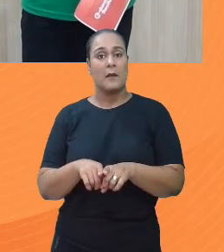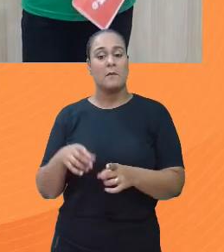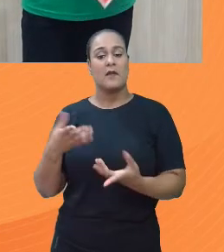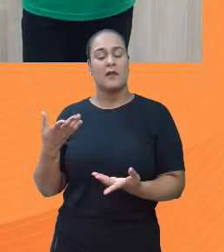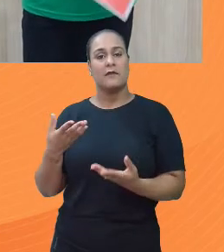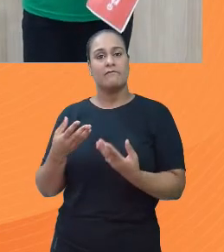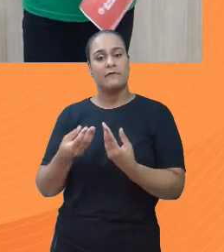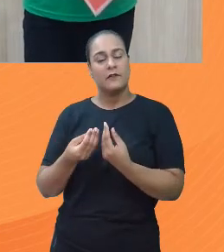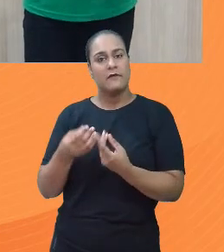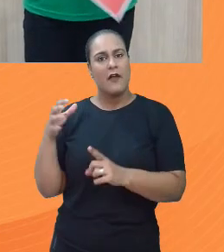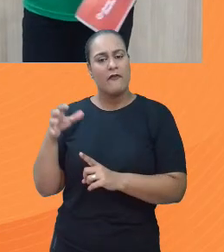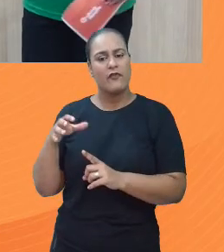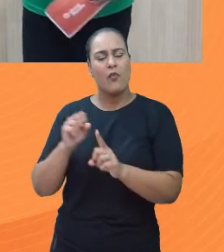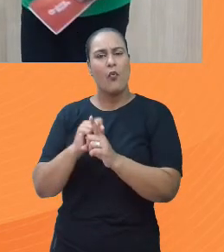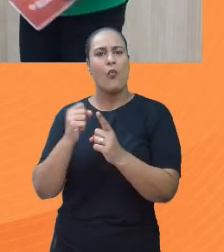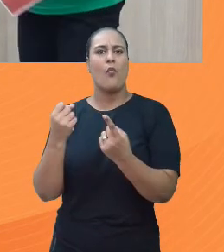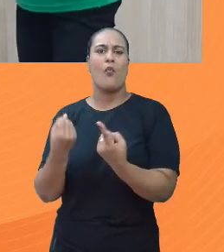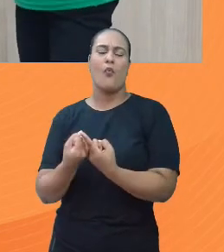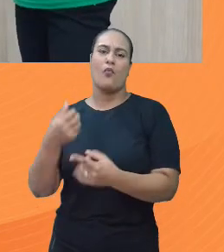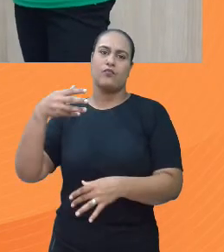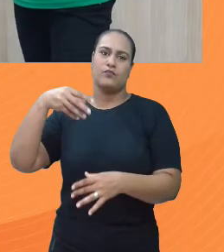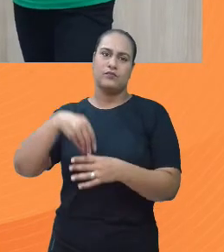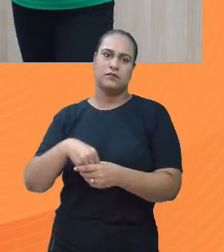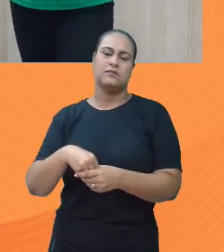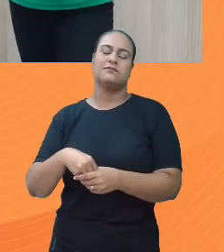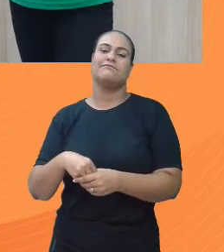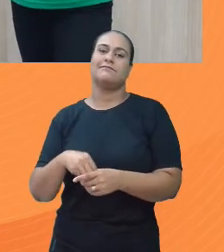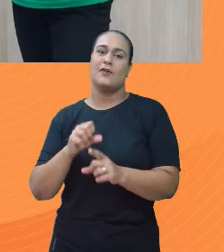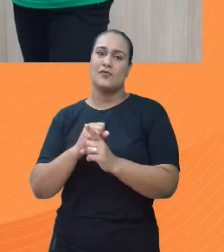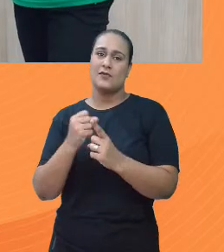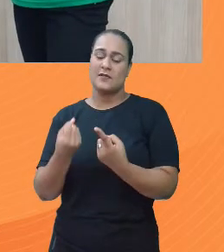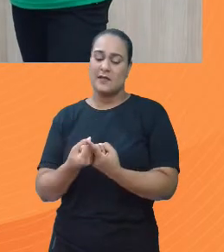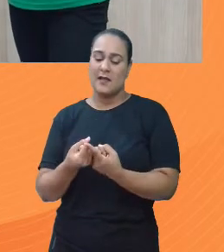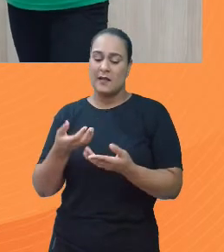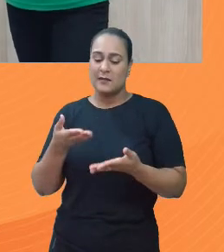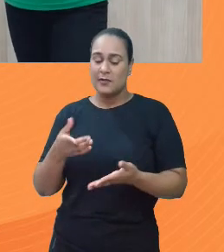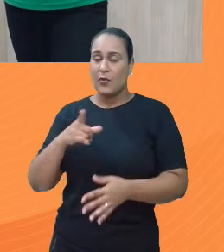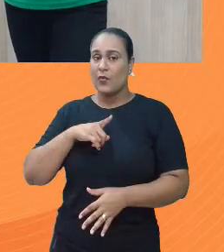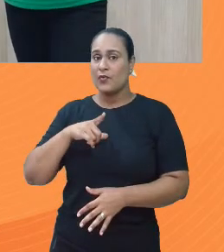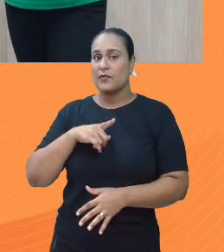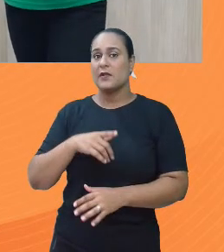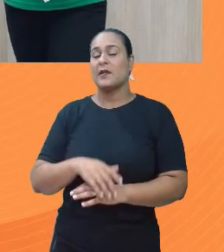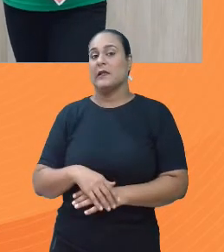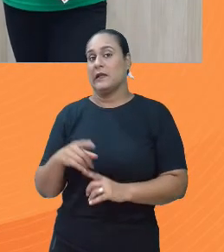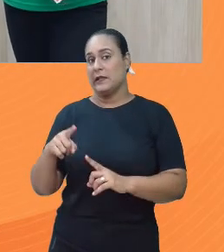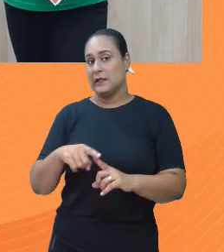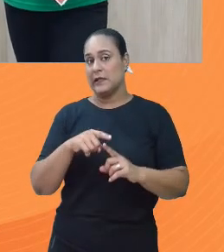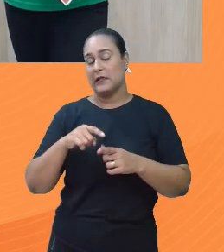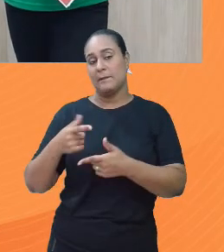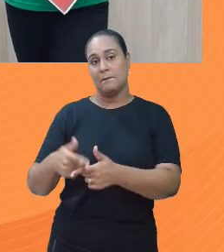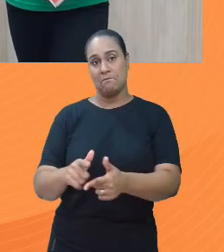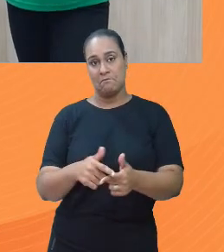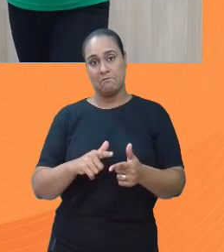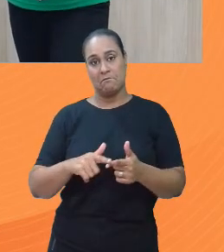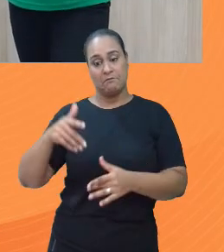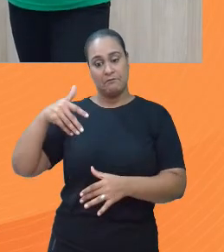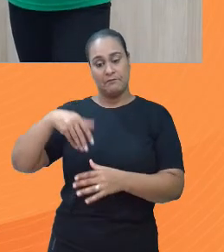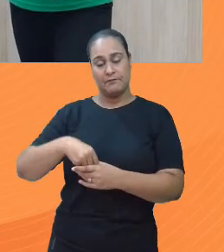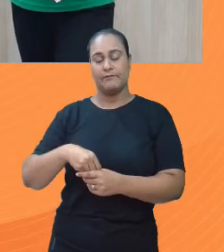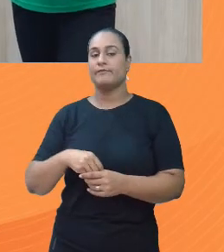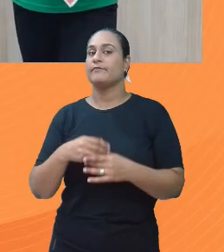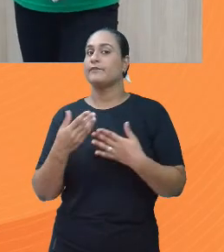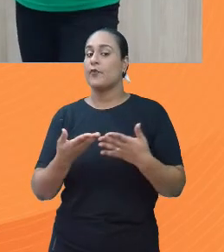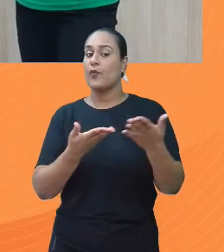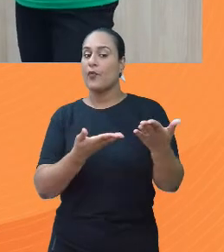todo. Então, a gente diz que há uma sociedade doente quando ela apresenta, né, esse tipo de problema também. Então, aqui eu